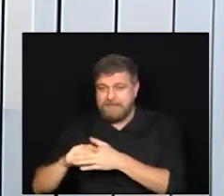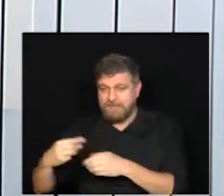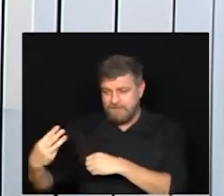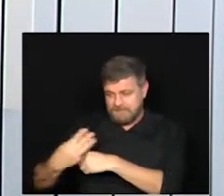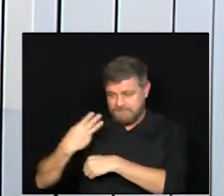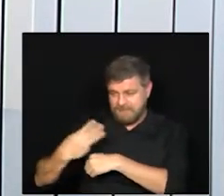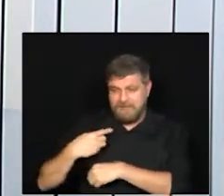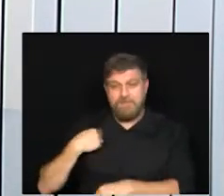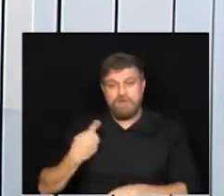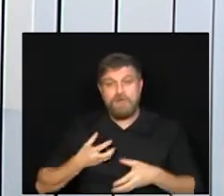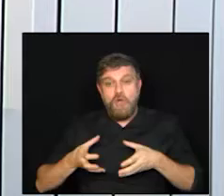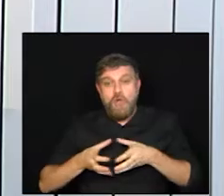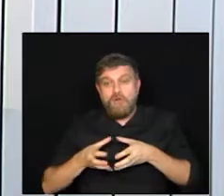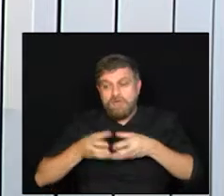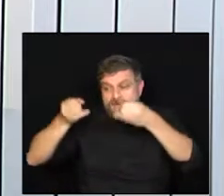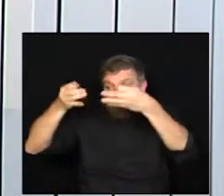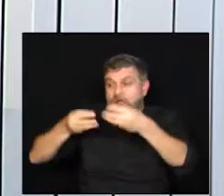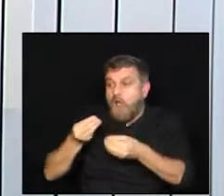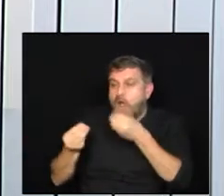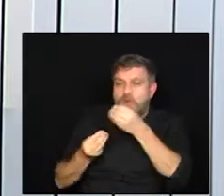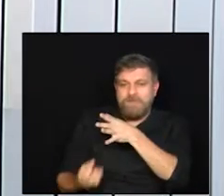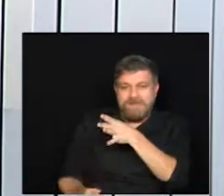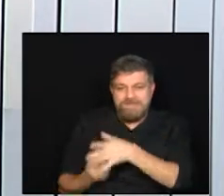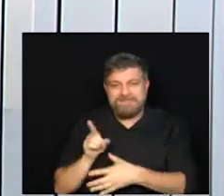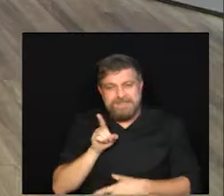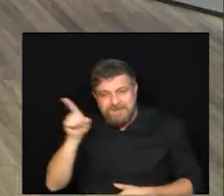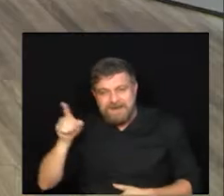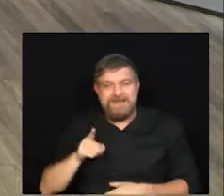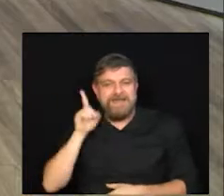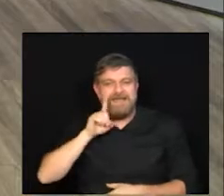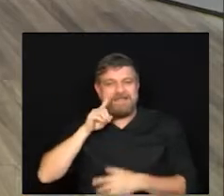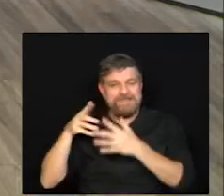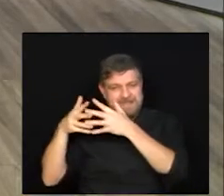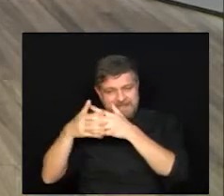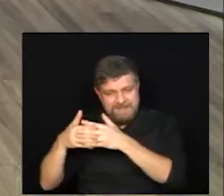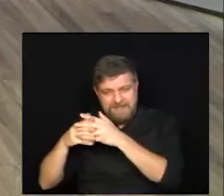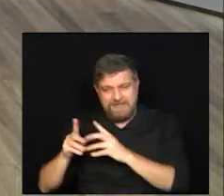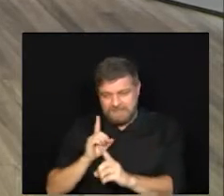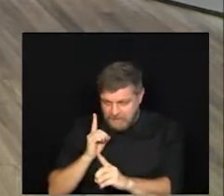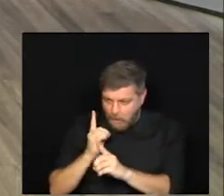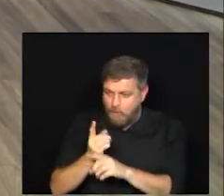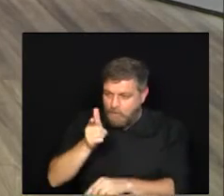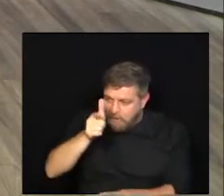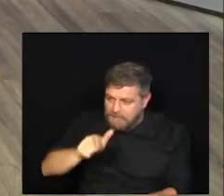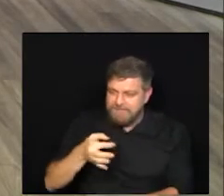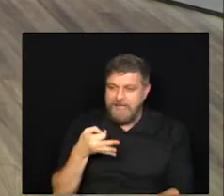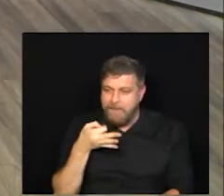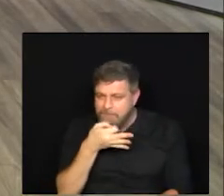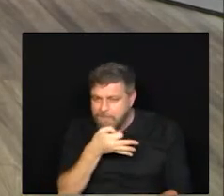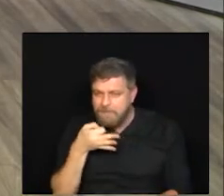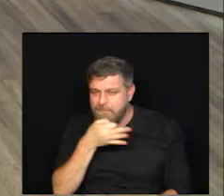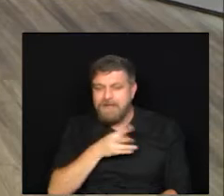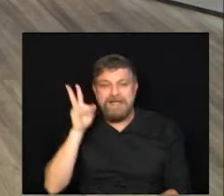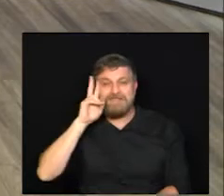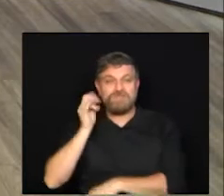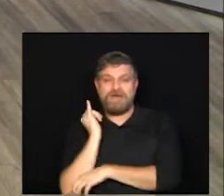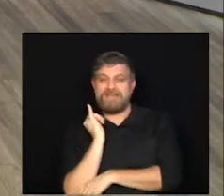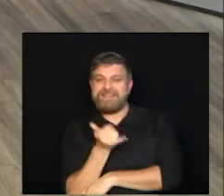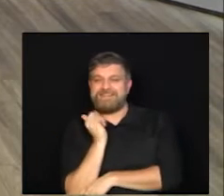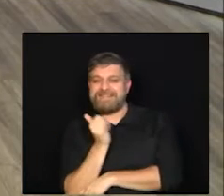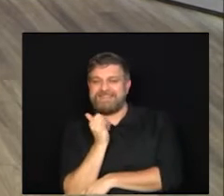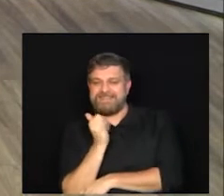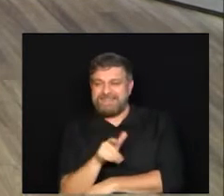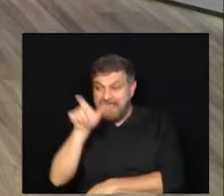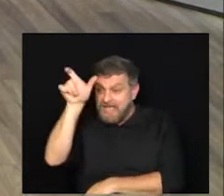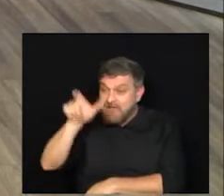para a nossa equipe contando como aconteceu e a gente volta a se falar, contando aí histórias que